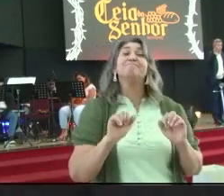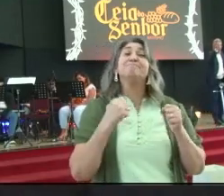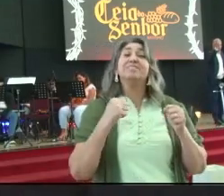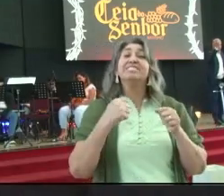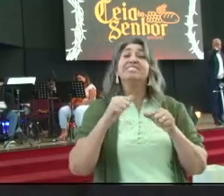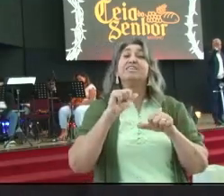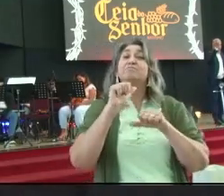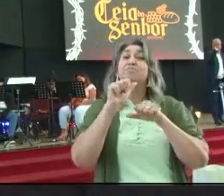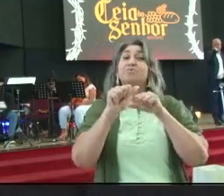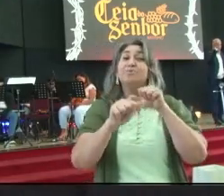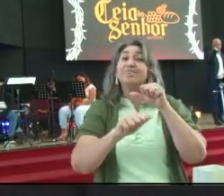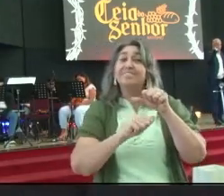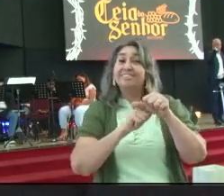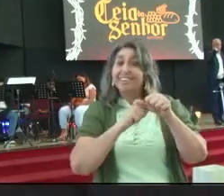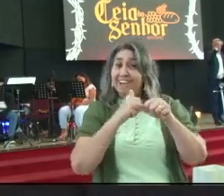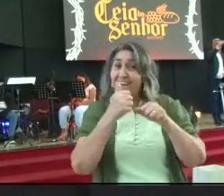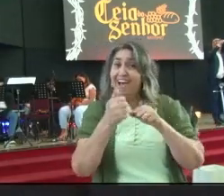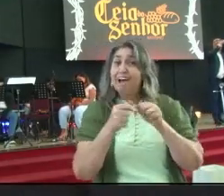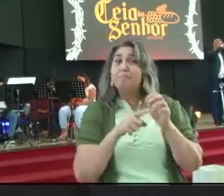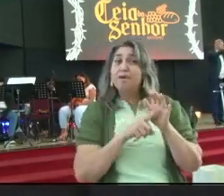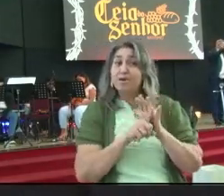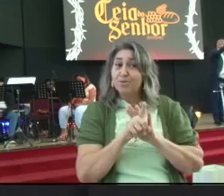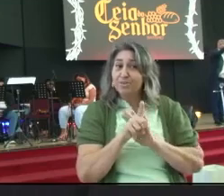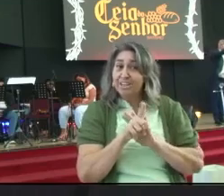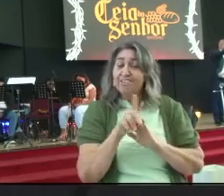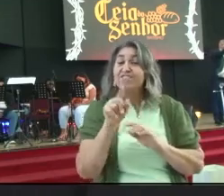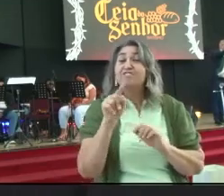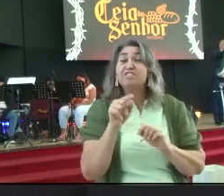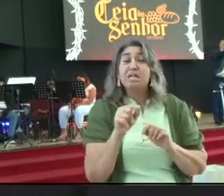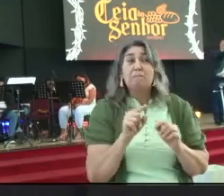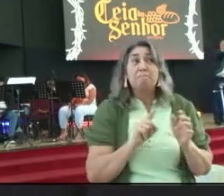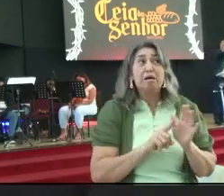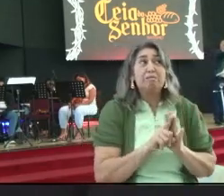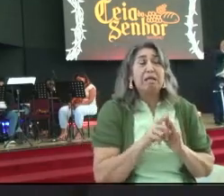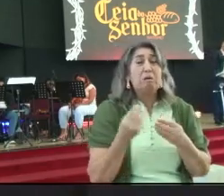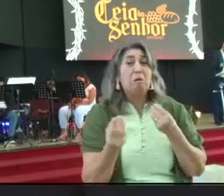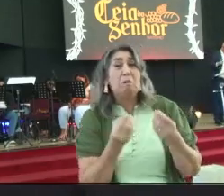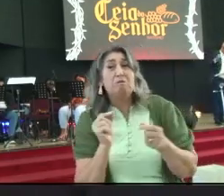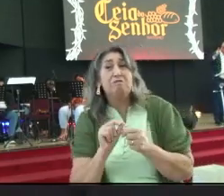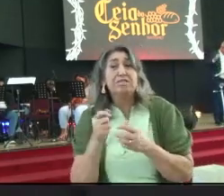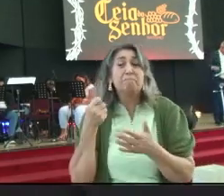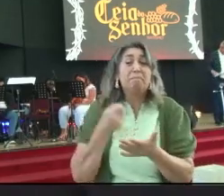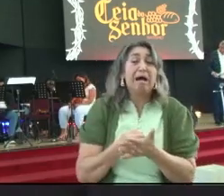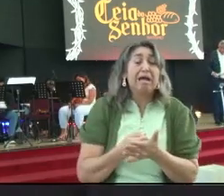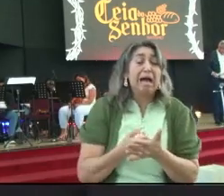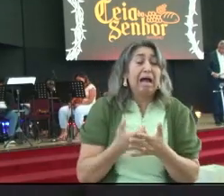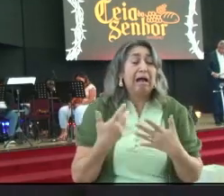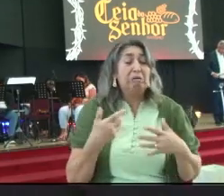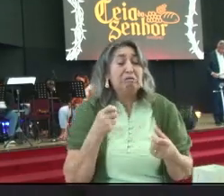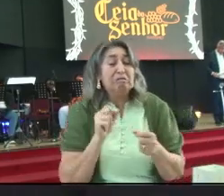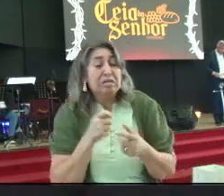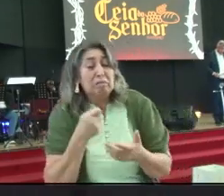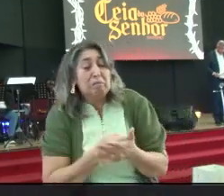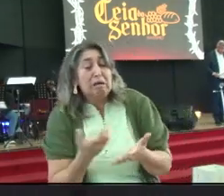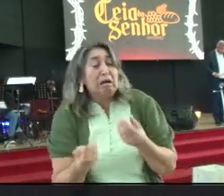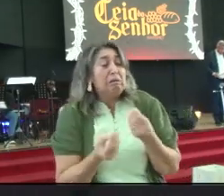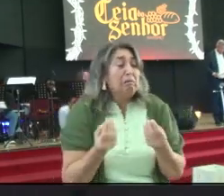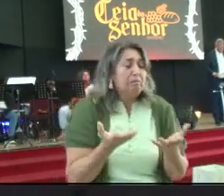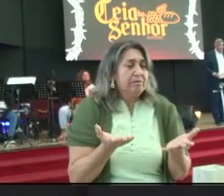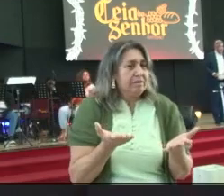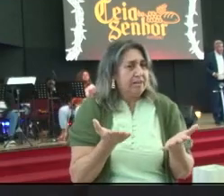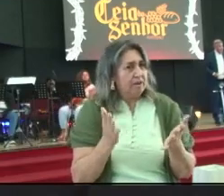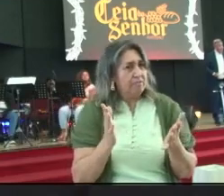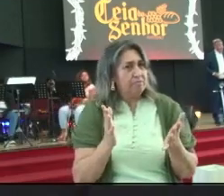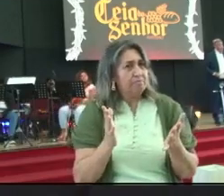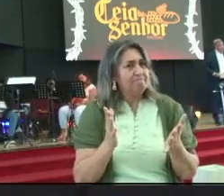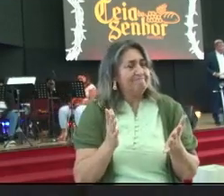Olhe para cá. Em vez de você perguntar como faço para pagar isso, você tem que fazer essa seguinte pergunta: